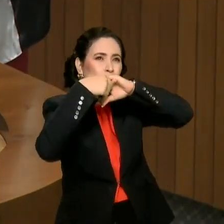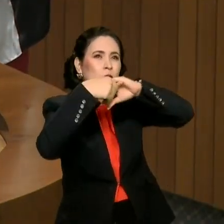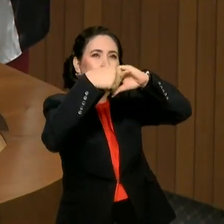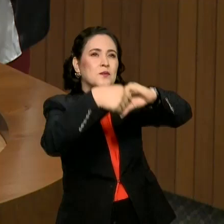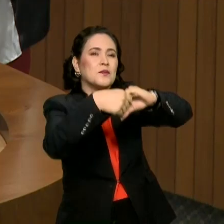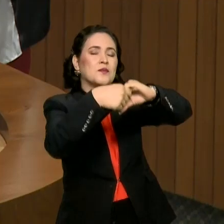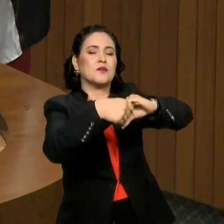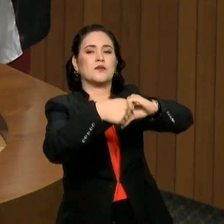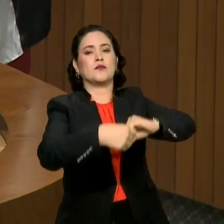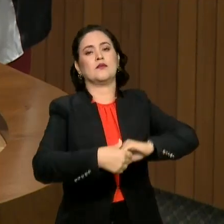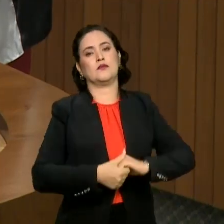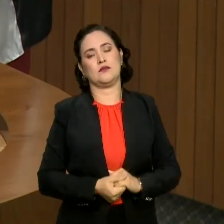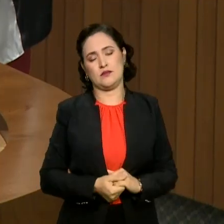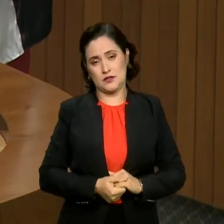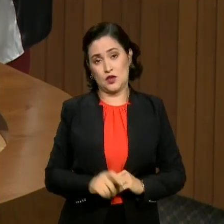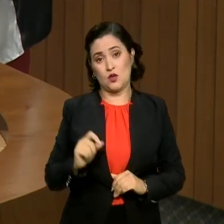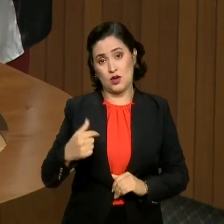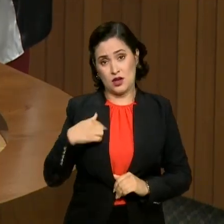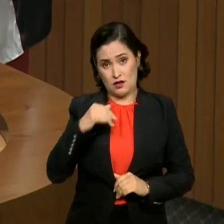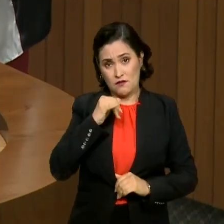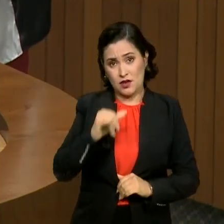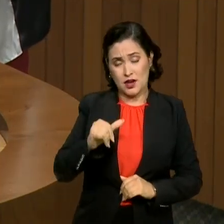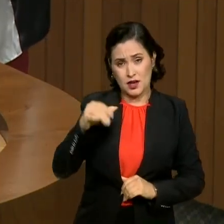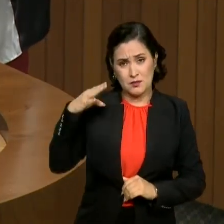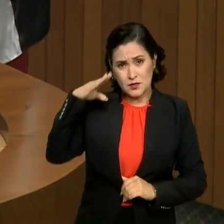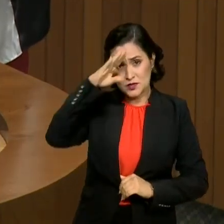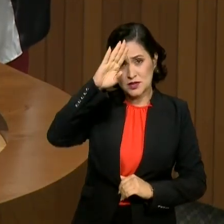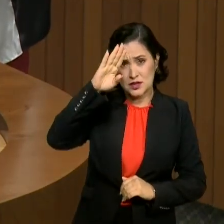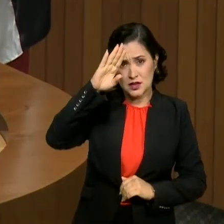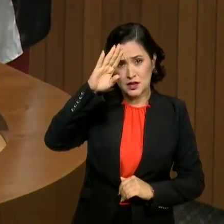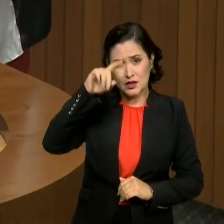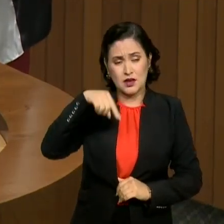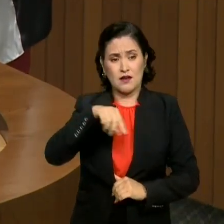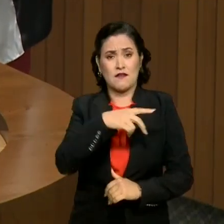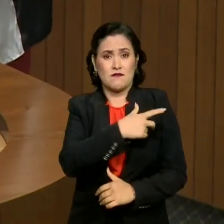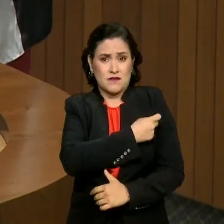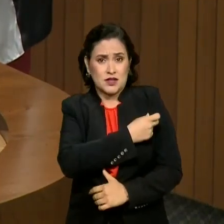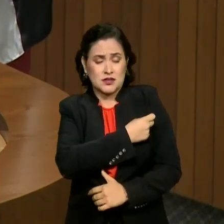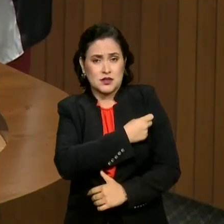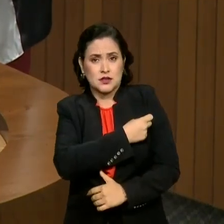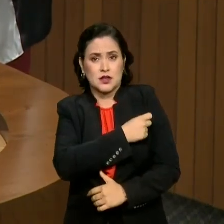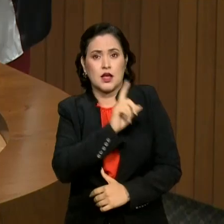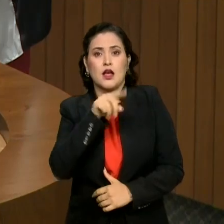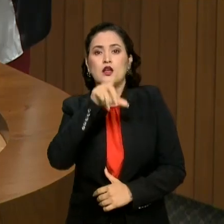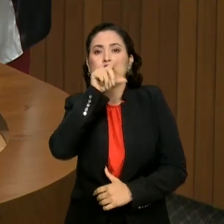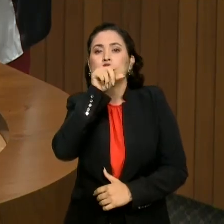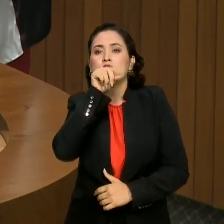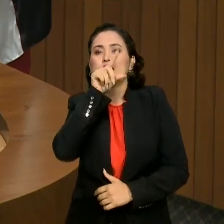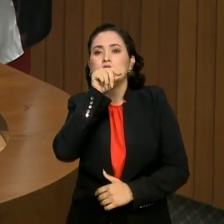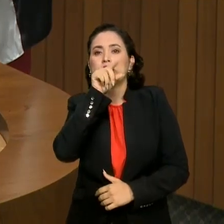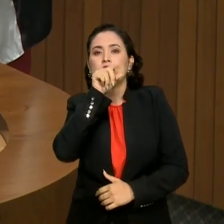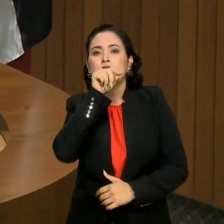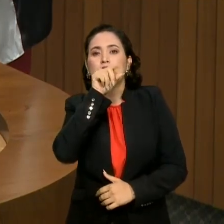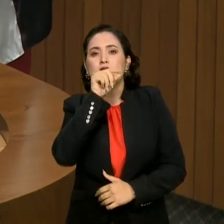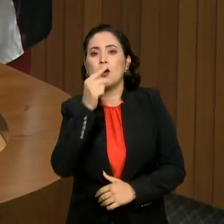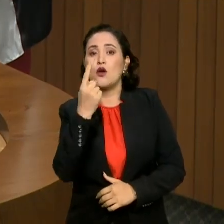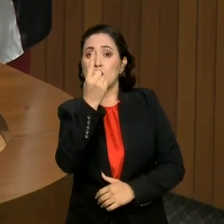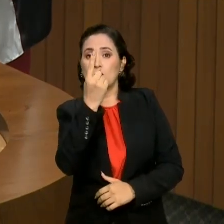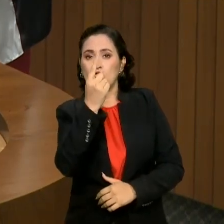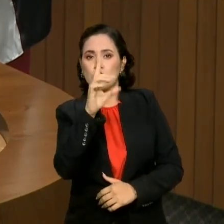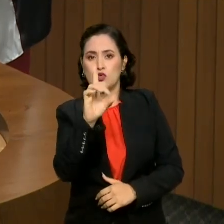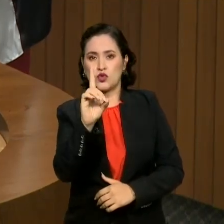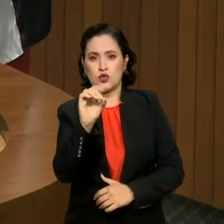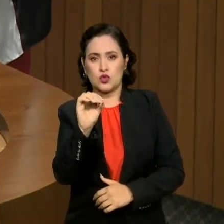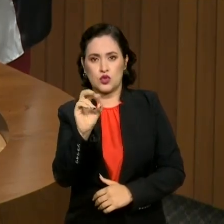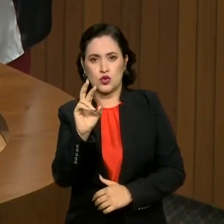aqui pontualmente do Bolsonaro, e não foi em vídeo a questão da vacina, foi um Twitter, tem lá $1 por vacina, e eu não nego o que eu falo,